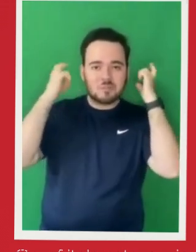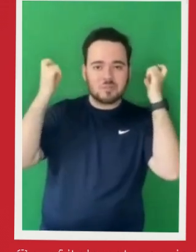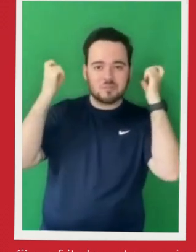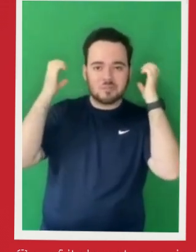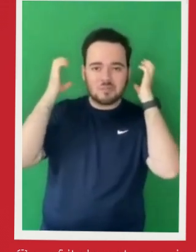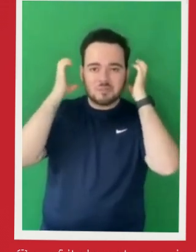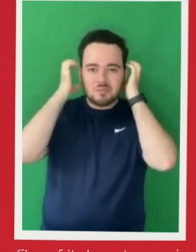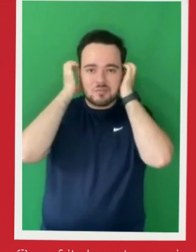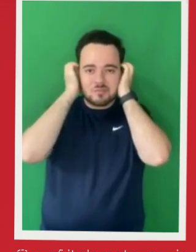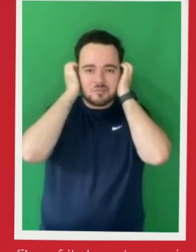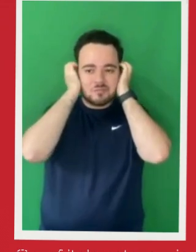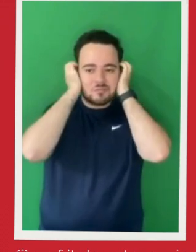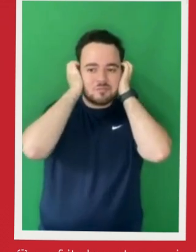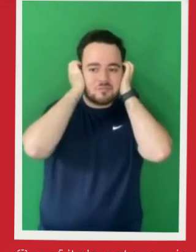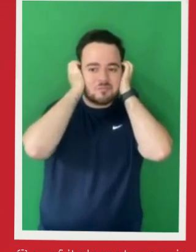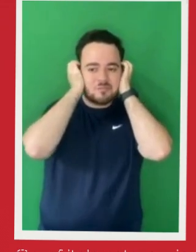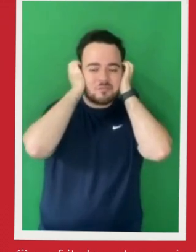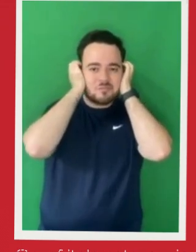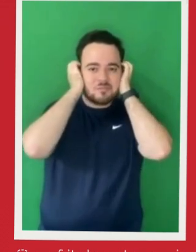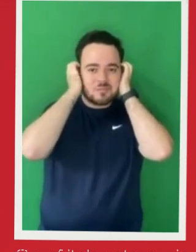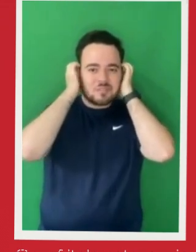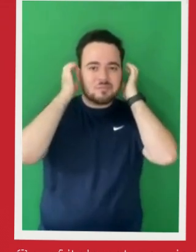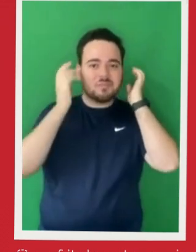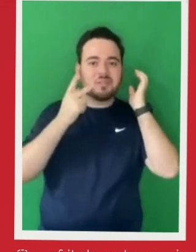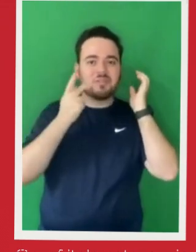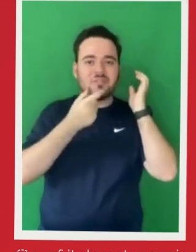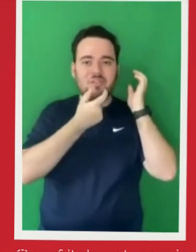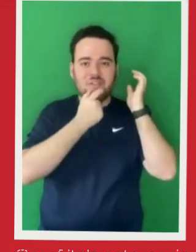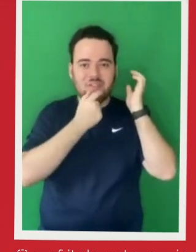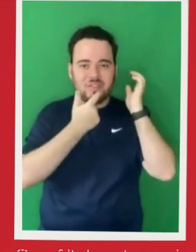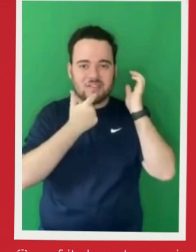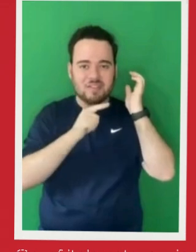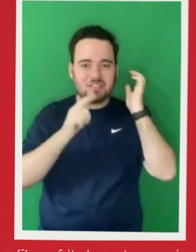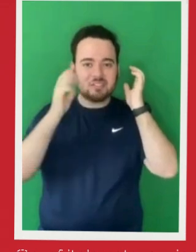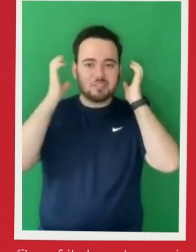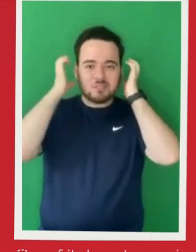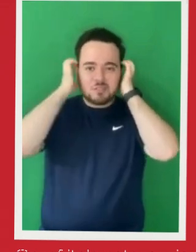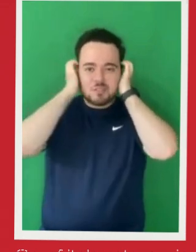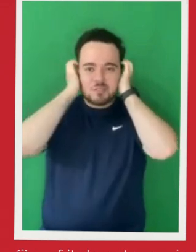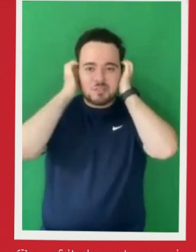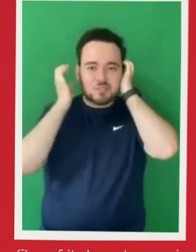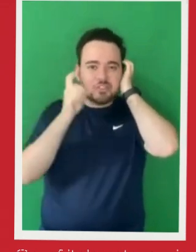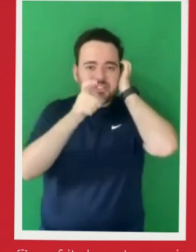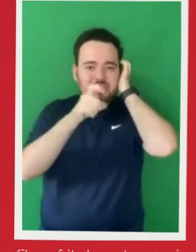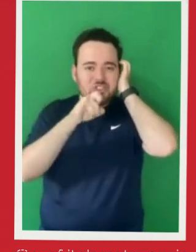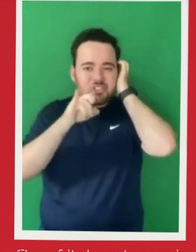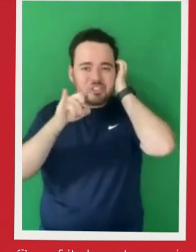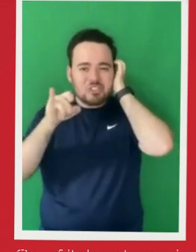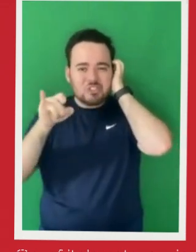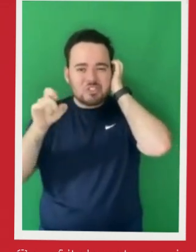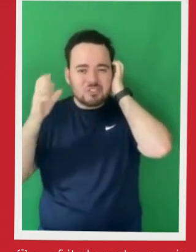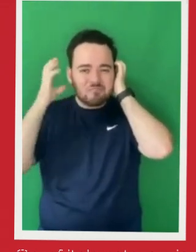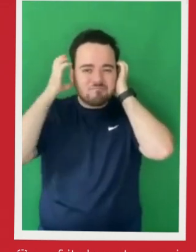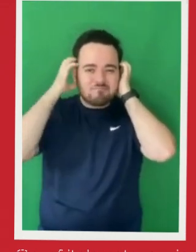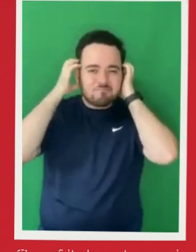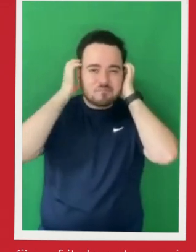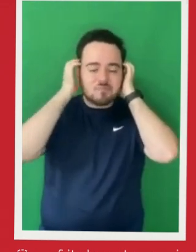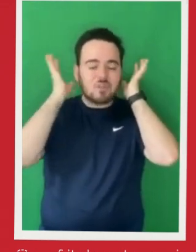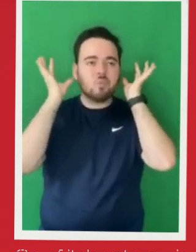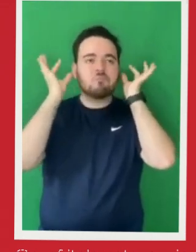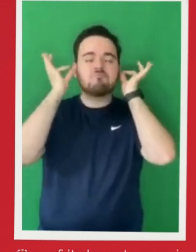que é chamado ruído branco, né? Para não falar inglês novamente. É aqueles ruídos de